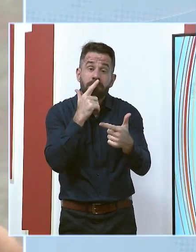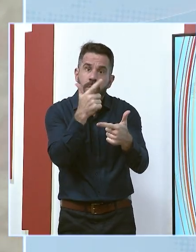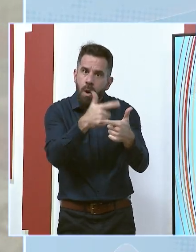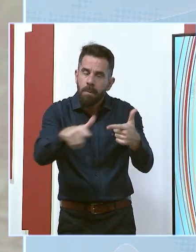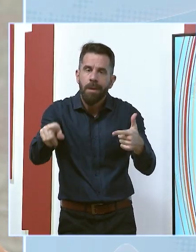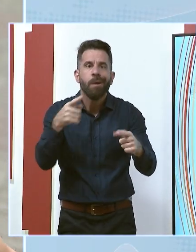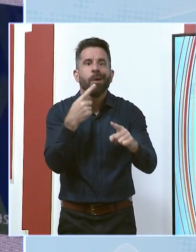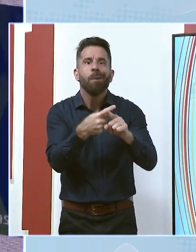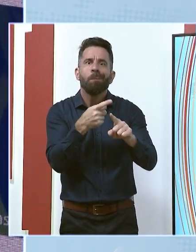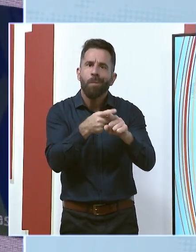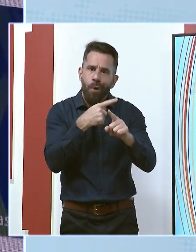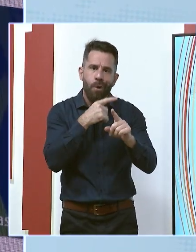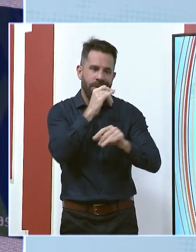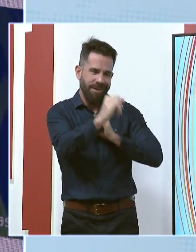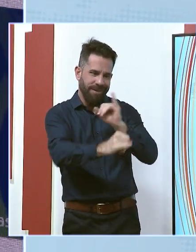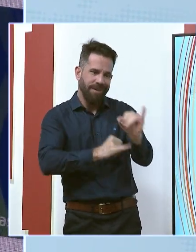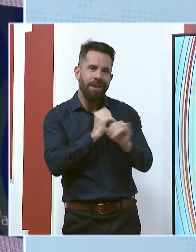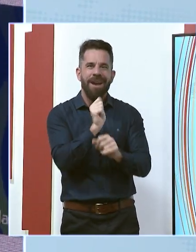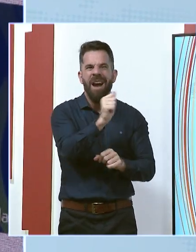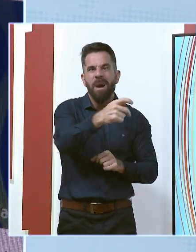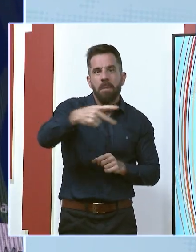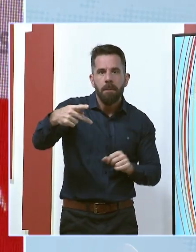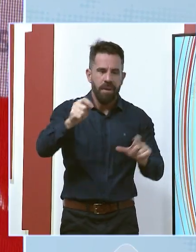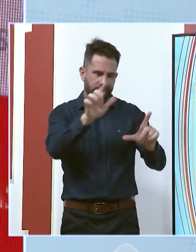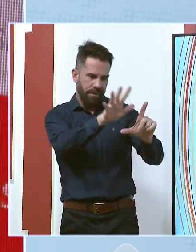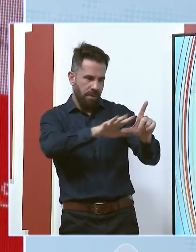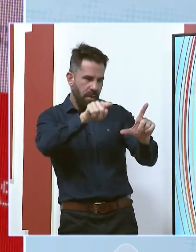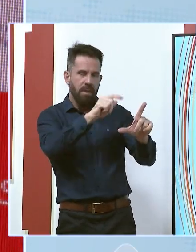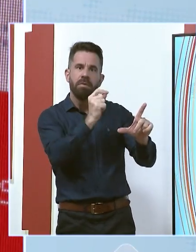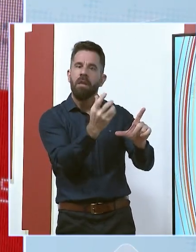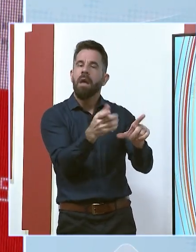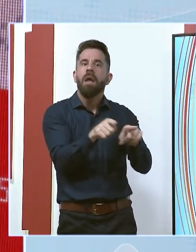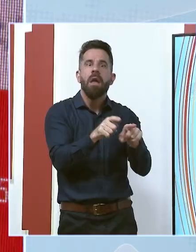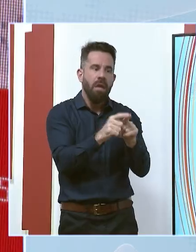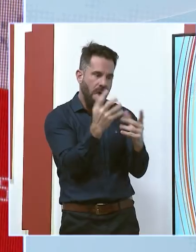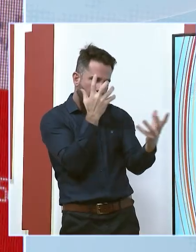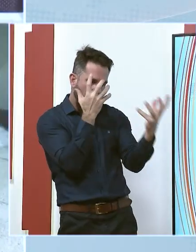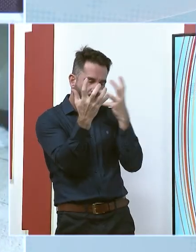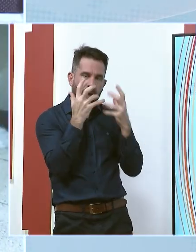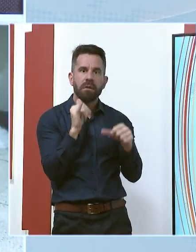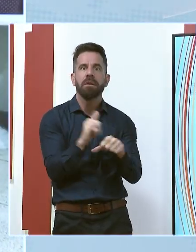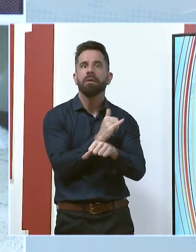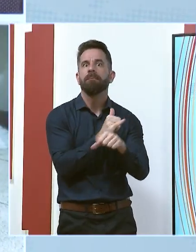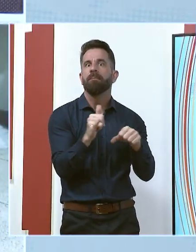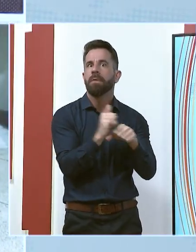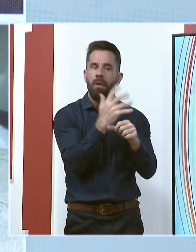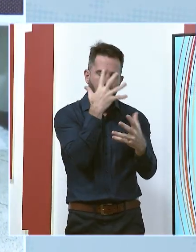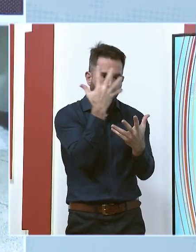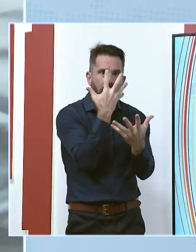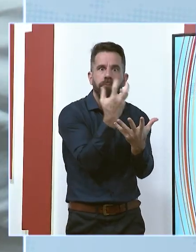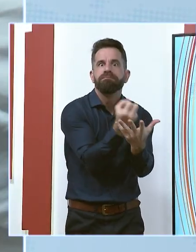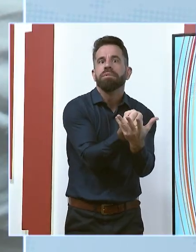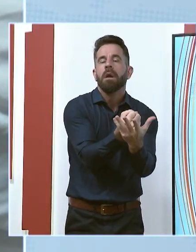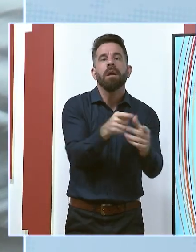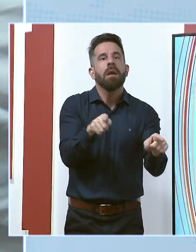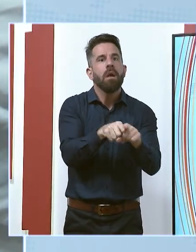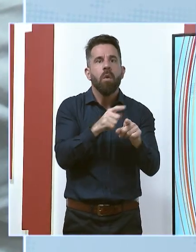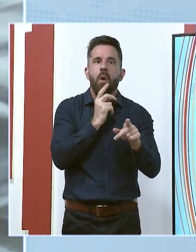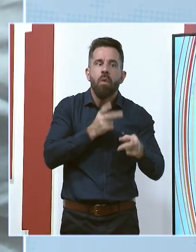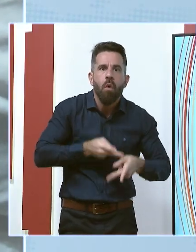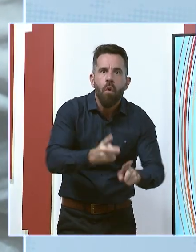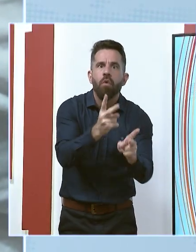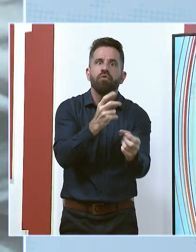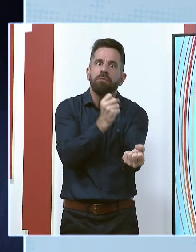plataformas ilegais. Elas usam estratégias proibidas pela regulação brasileira para atrair e manter os